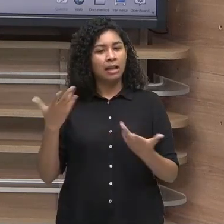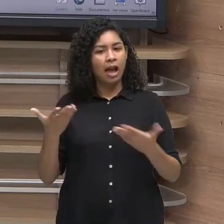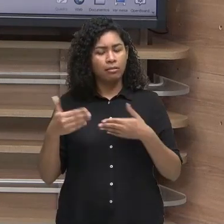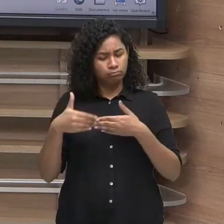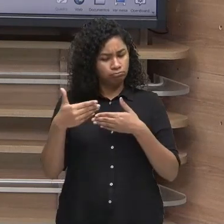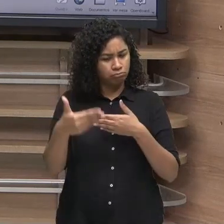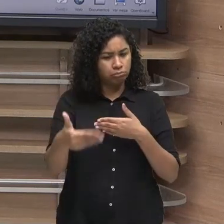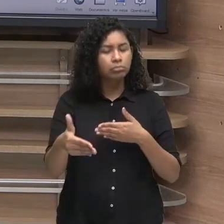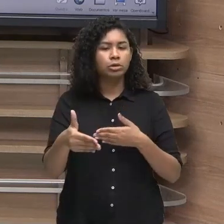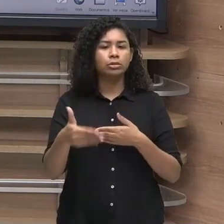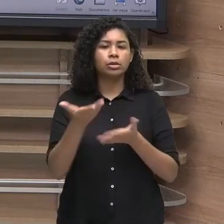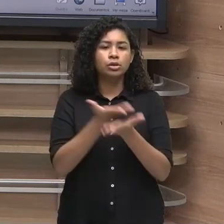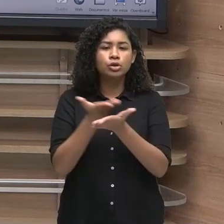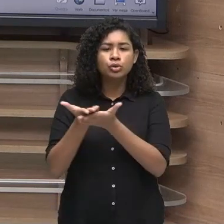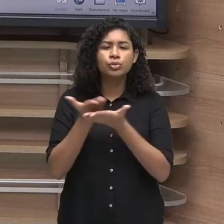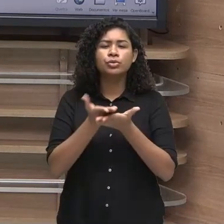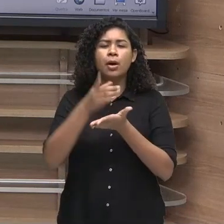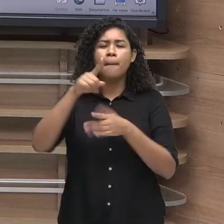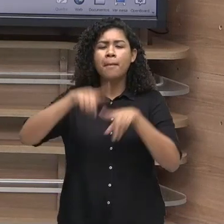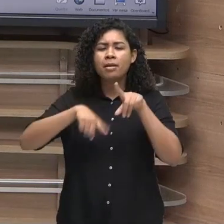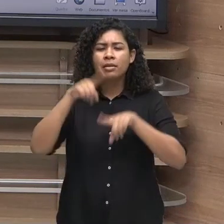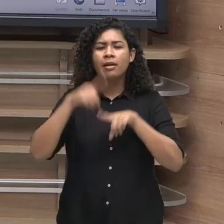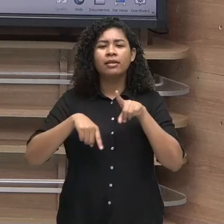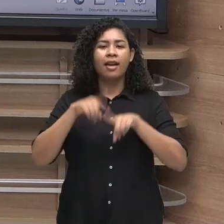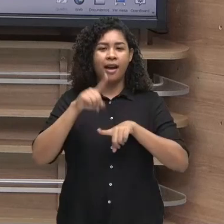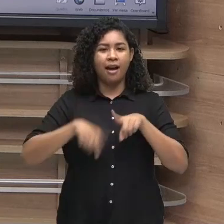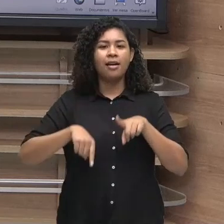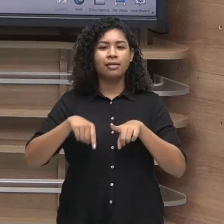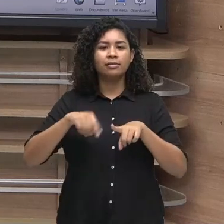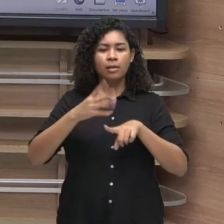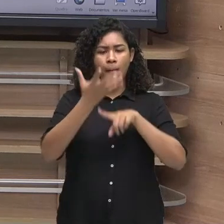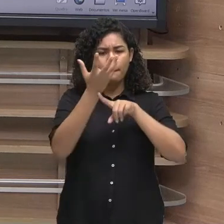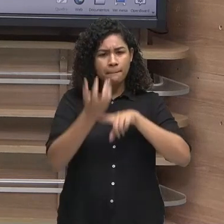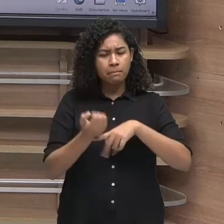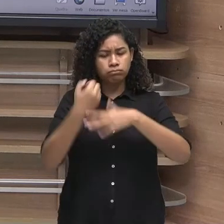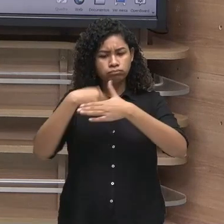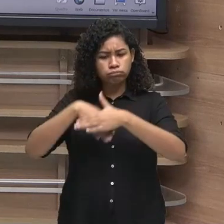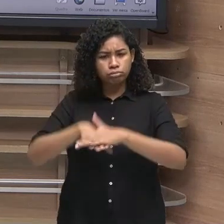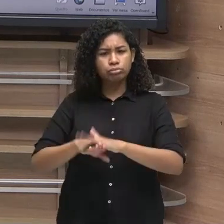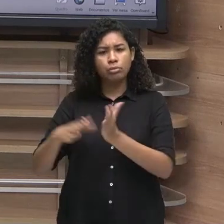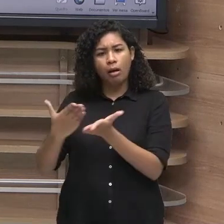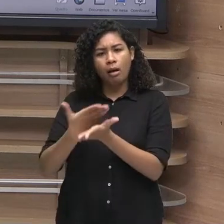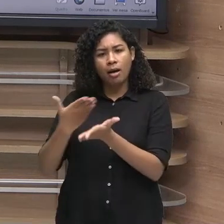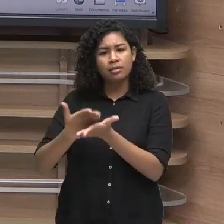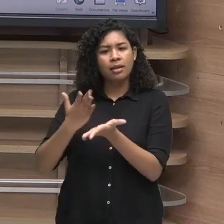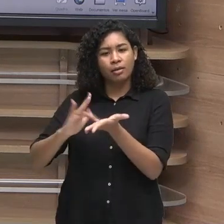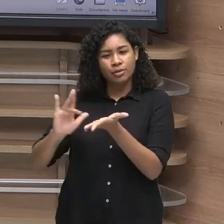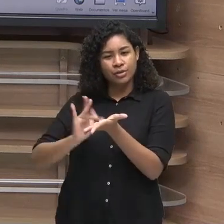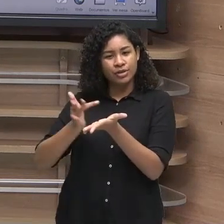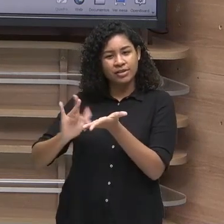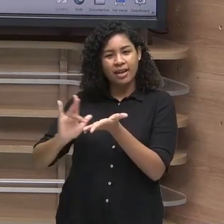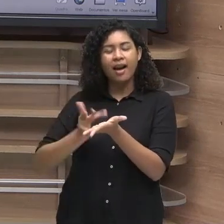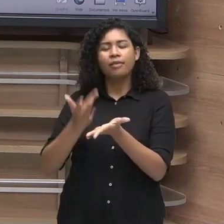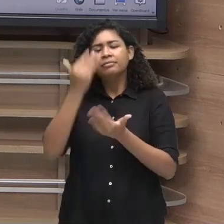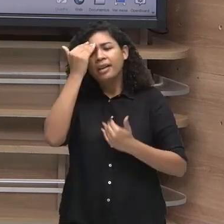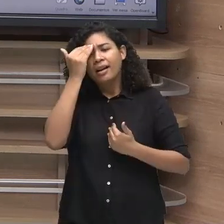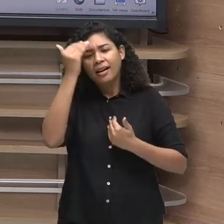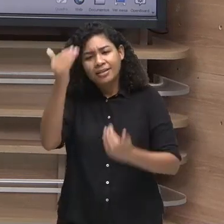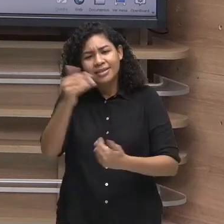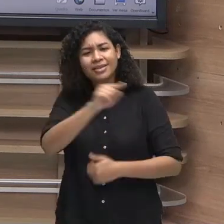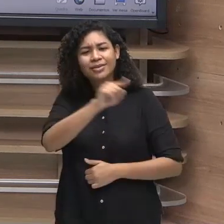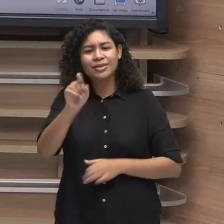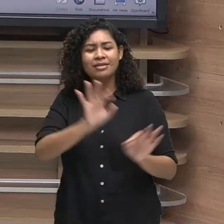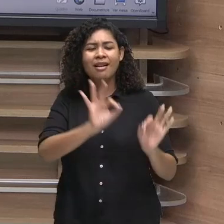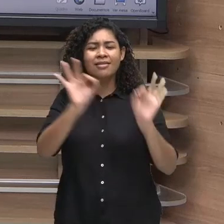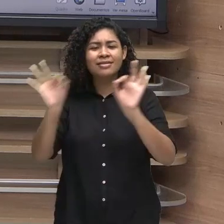os materiais, né? Ver o seu caderno digital e te agradecer por nos acompanhar ao longo